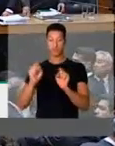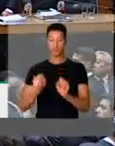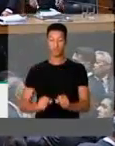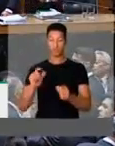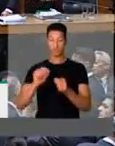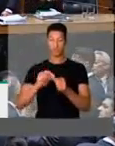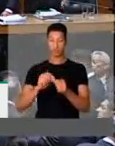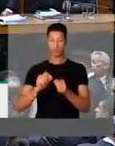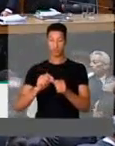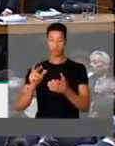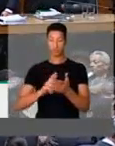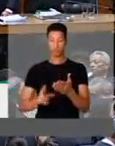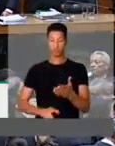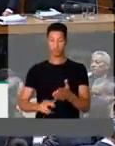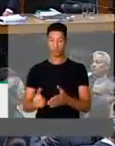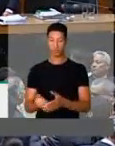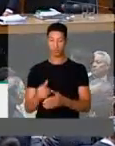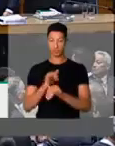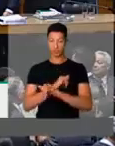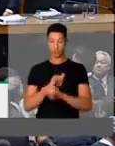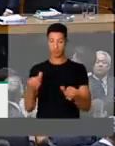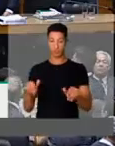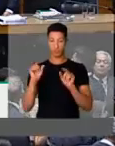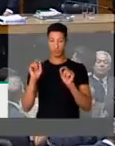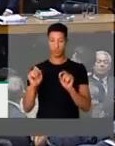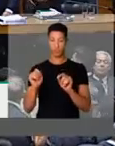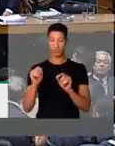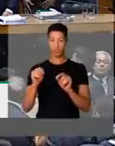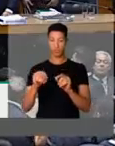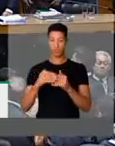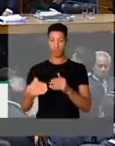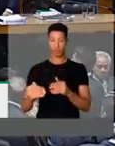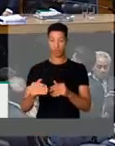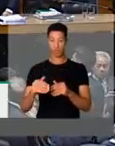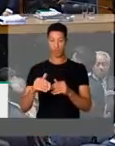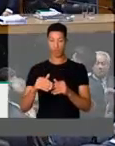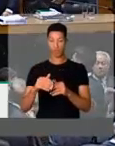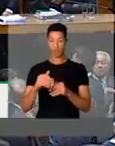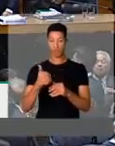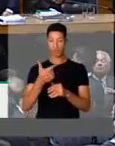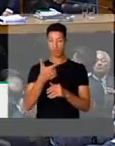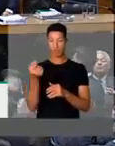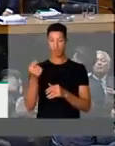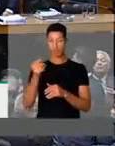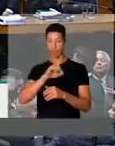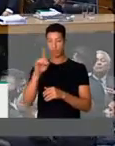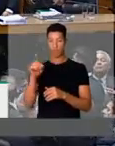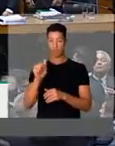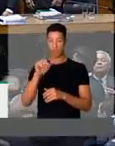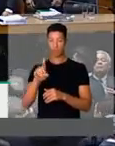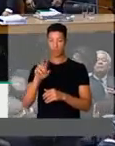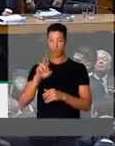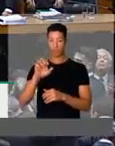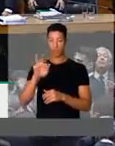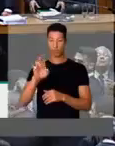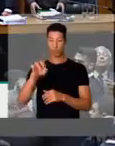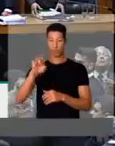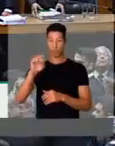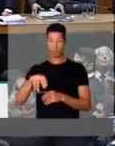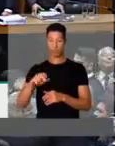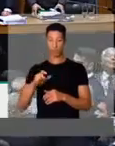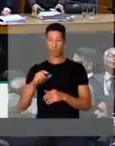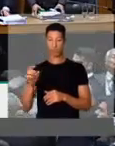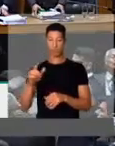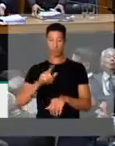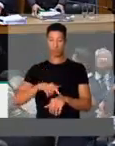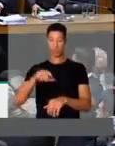possa fazer o relatório. Eu anuncio que vou prorrogar pelos 20 dias a de referendo. Não deu tempo. Obrigado, presidente. Valeu.